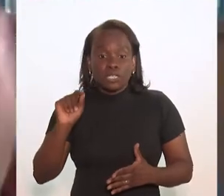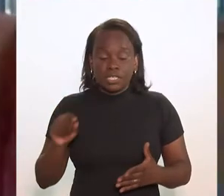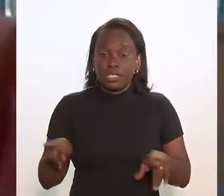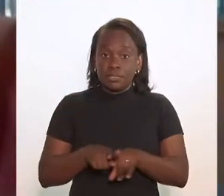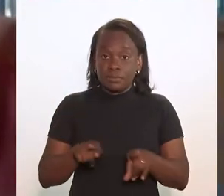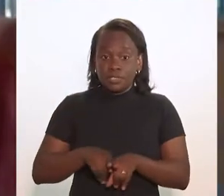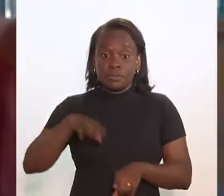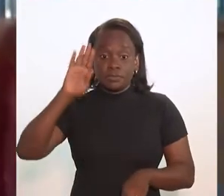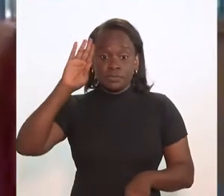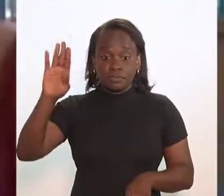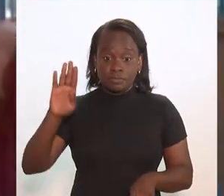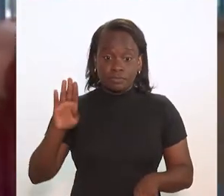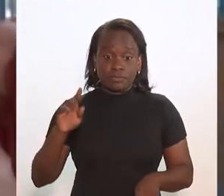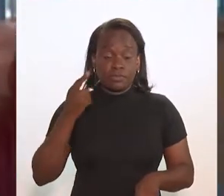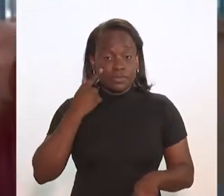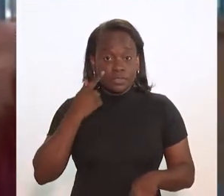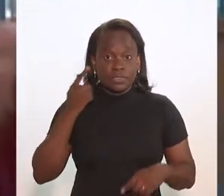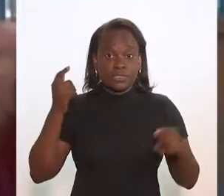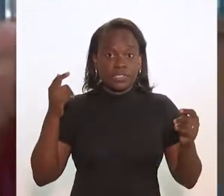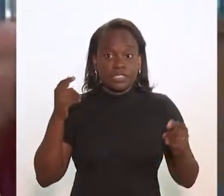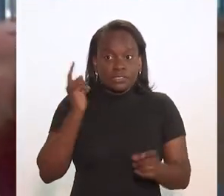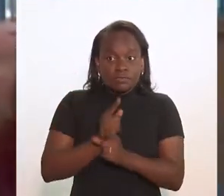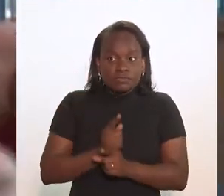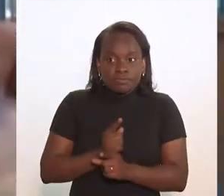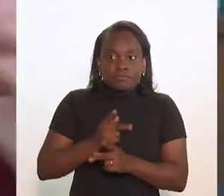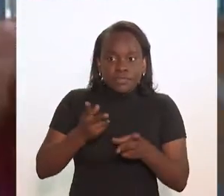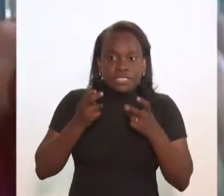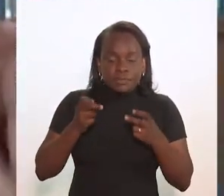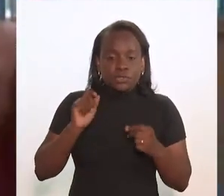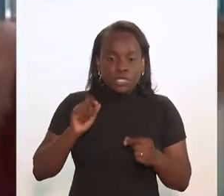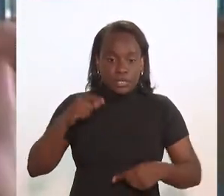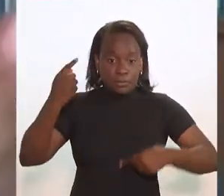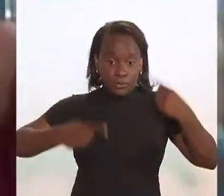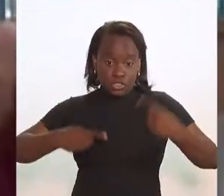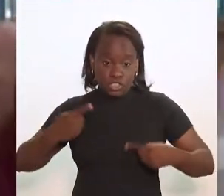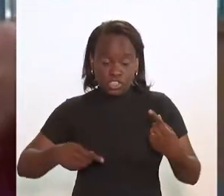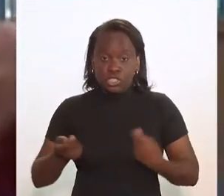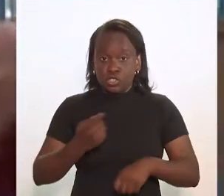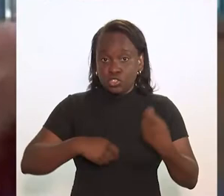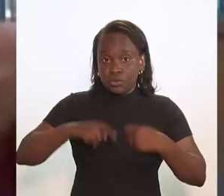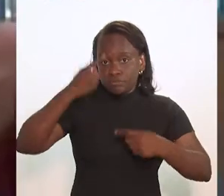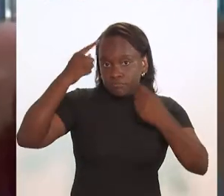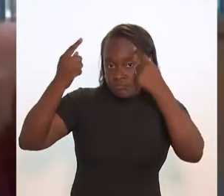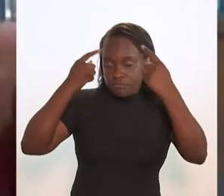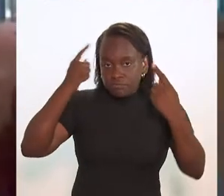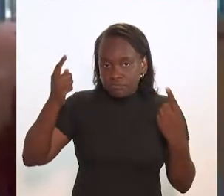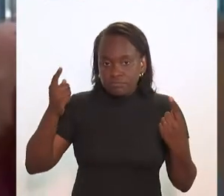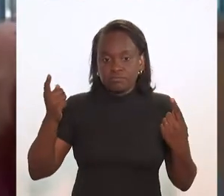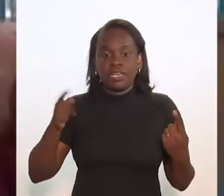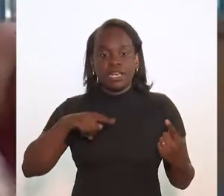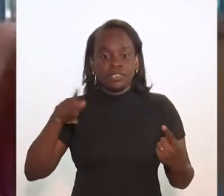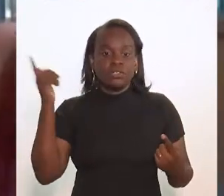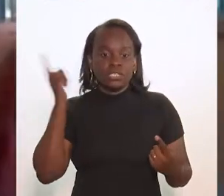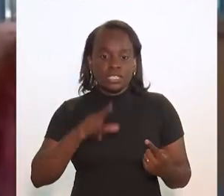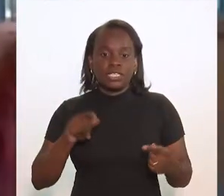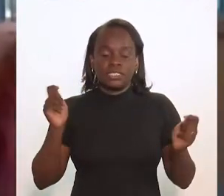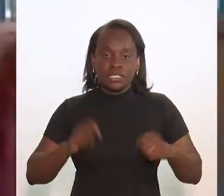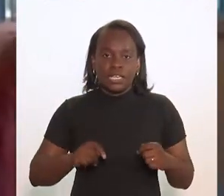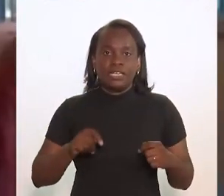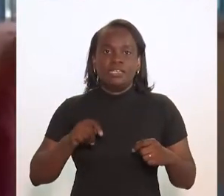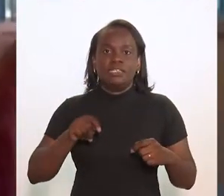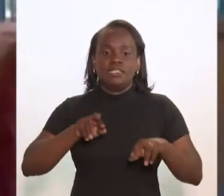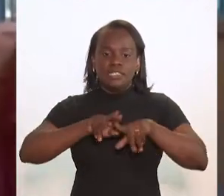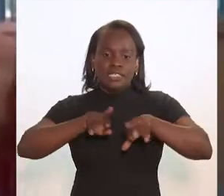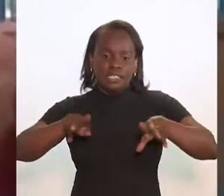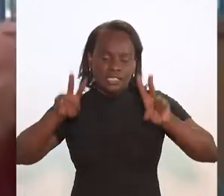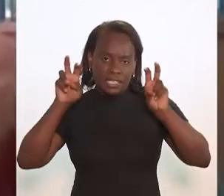e, principalmente, se dar conta que, através de políticas de economia criativa, a gente pode